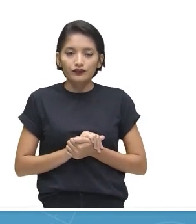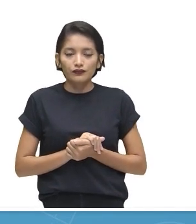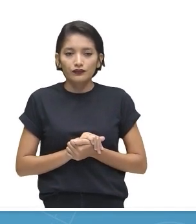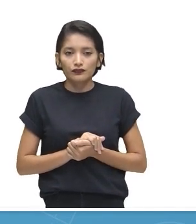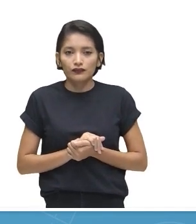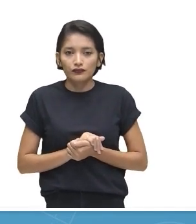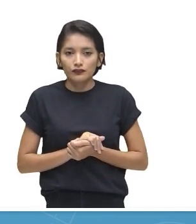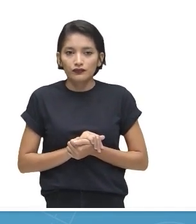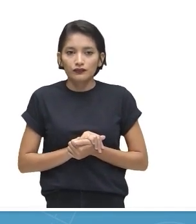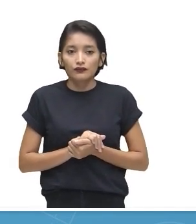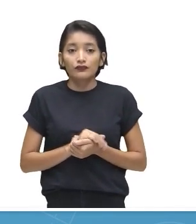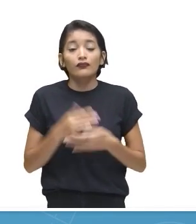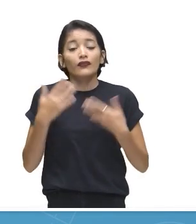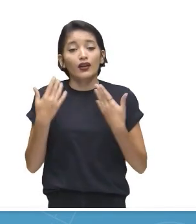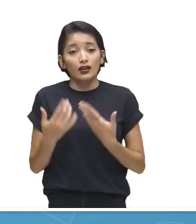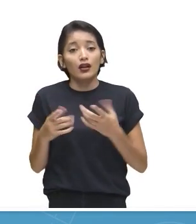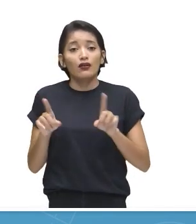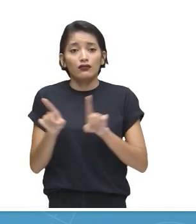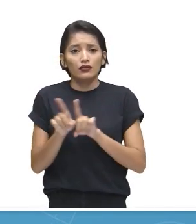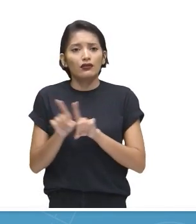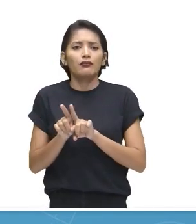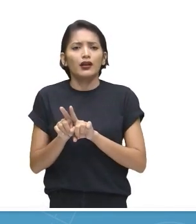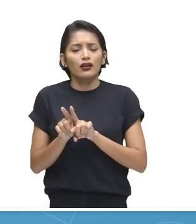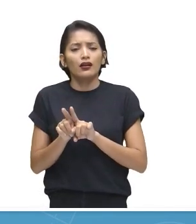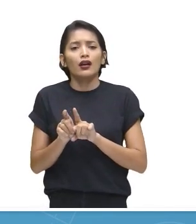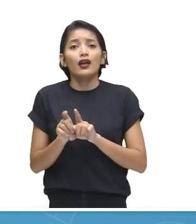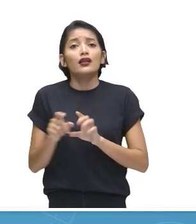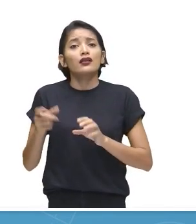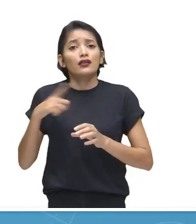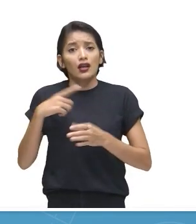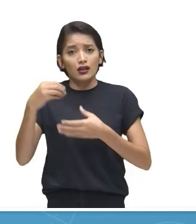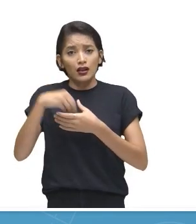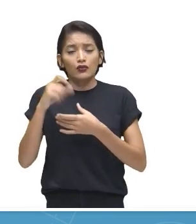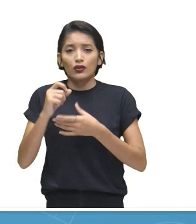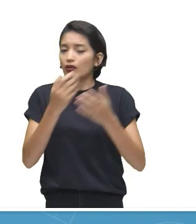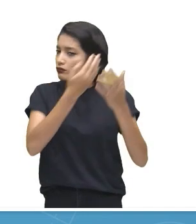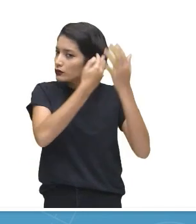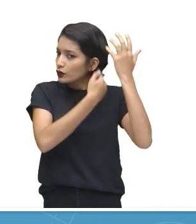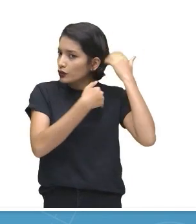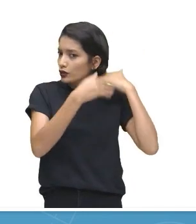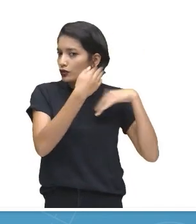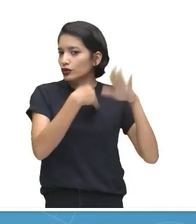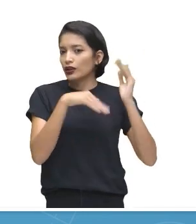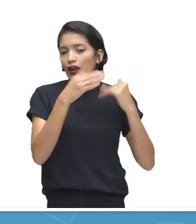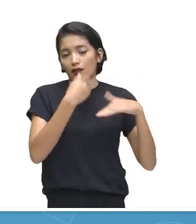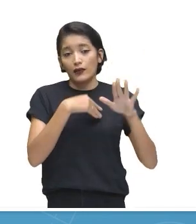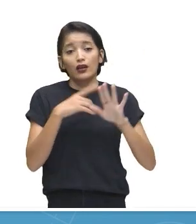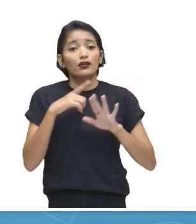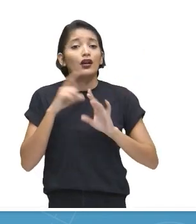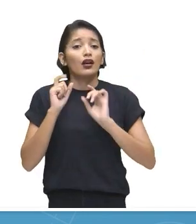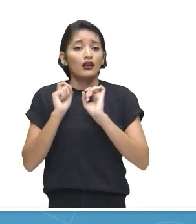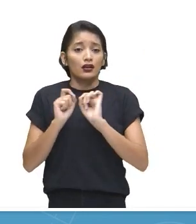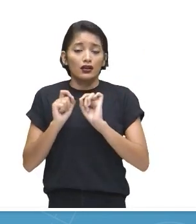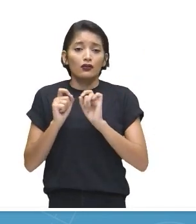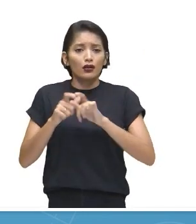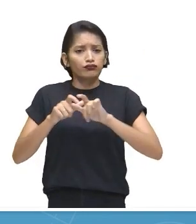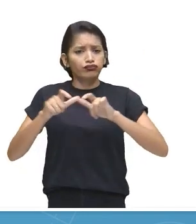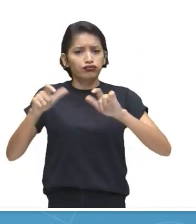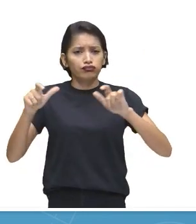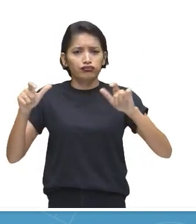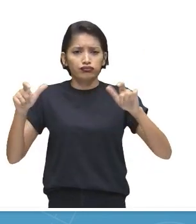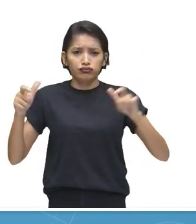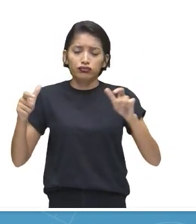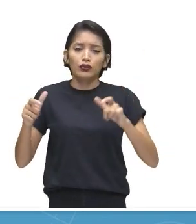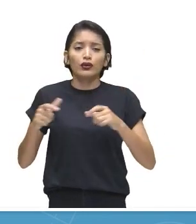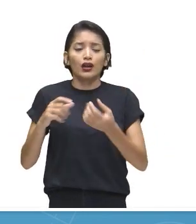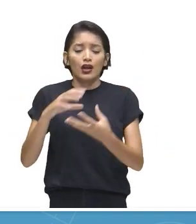As glândulas sebáceas estão em abundância também no couro cabeludo, olha aí, onde pode haver uma grande proliferação de fungos